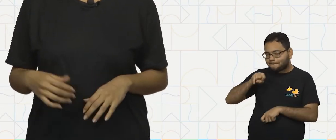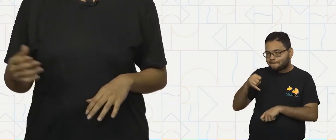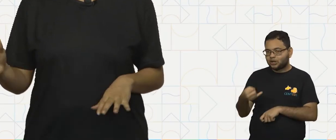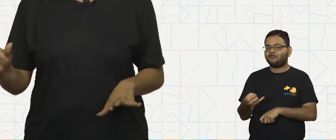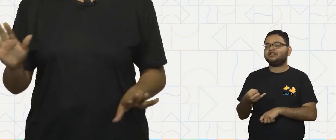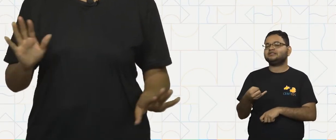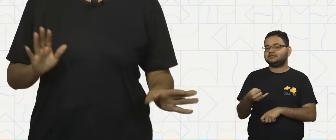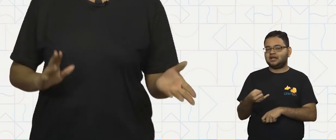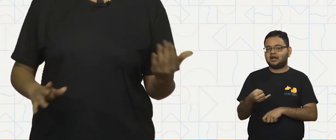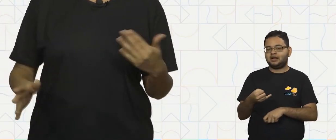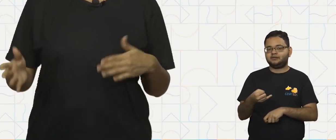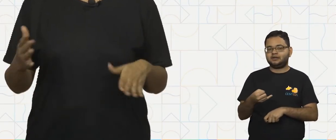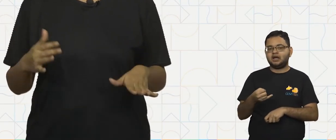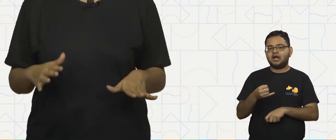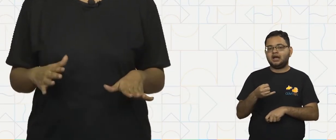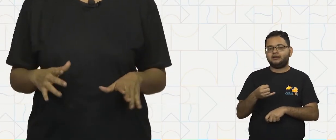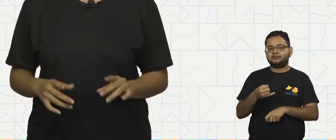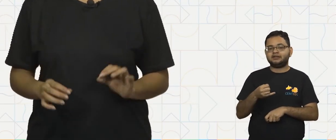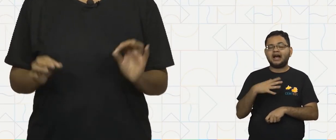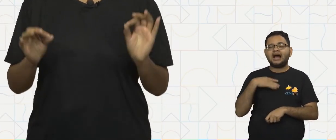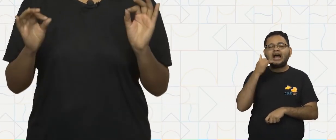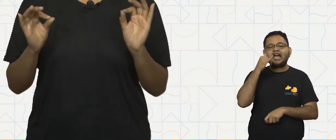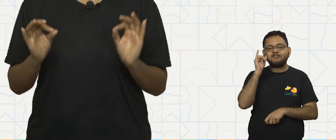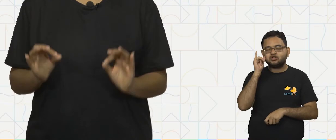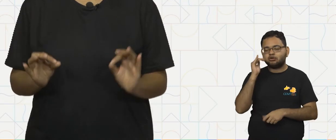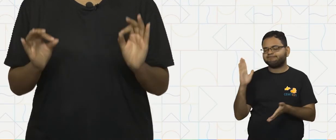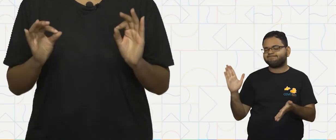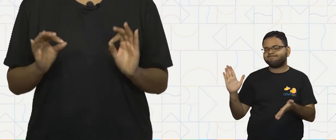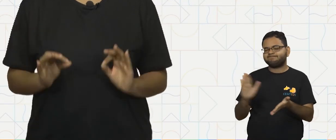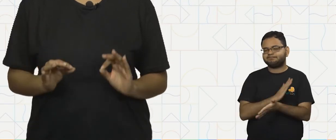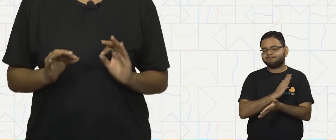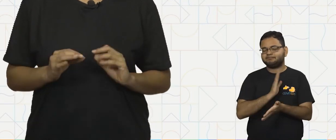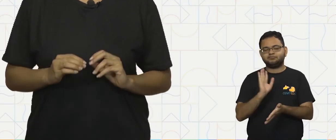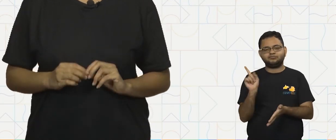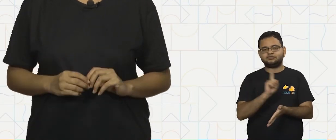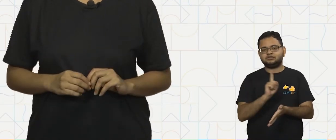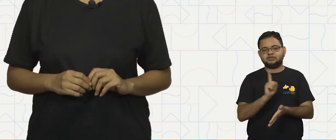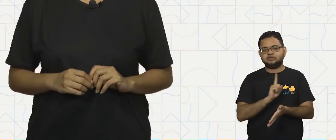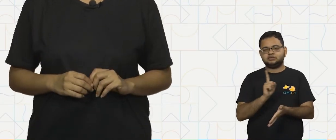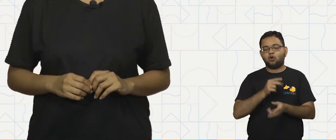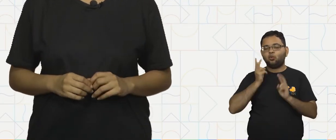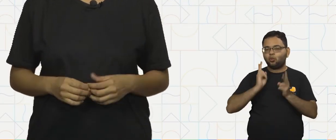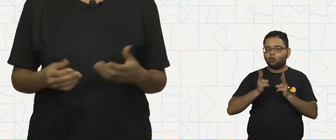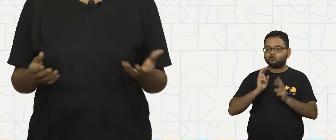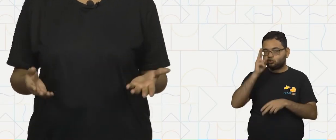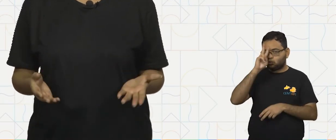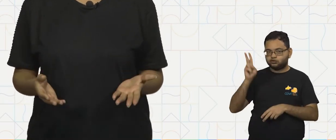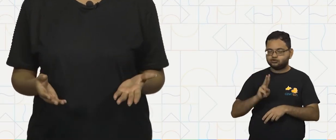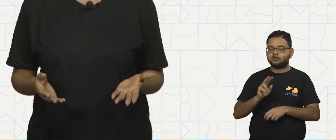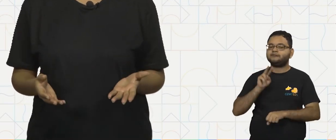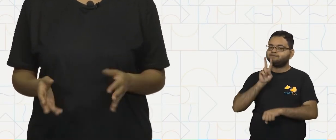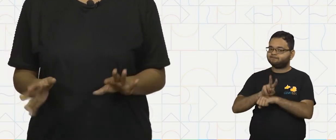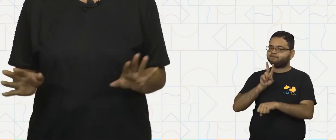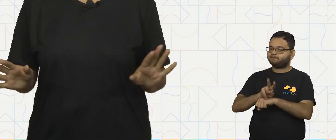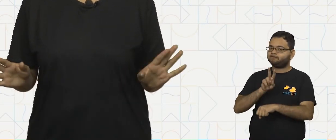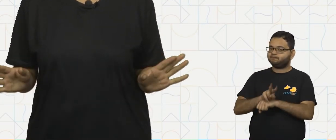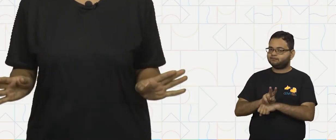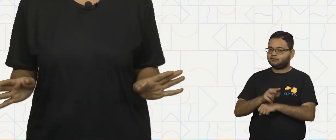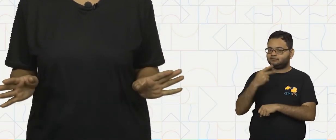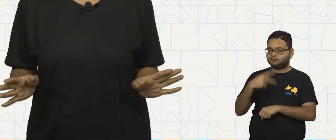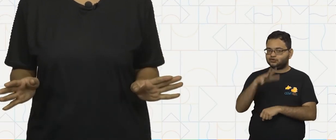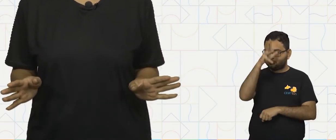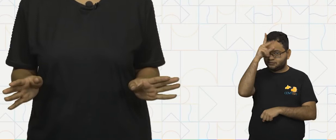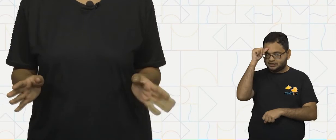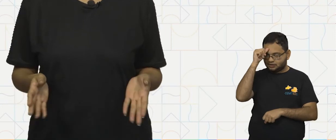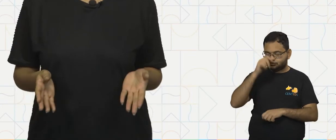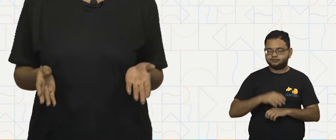anterior, ao invés de descartá-la por completo, é muito importante para a história de uma cidade, de um território. Não